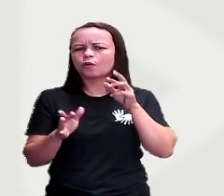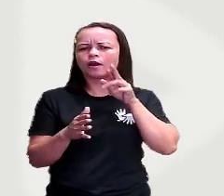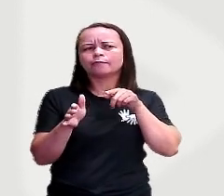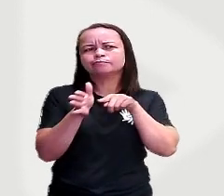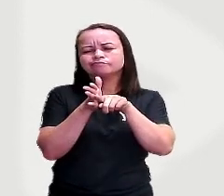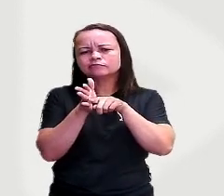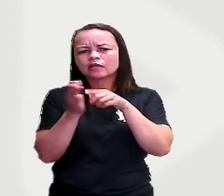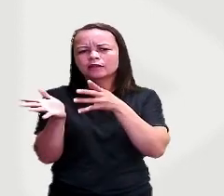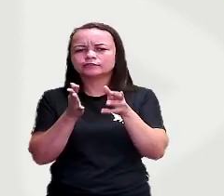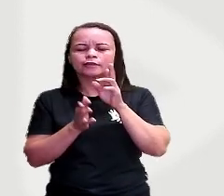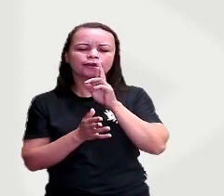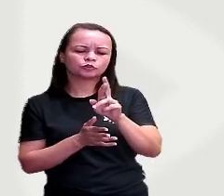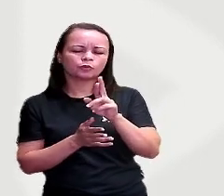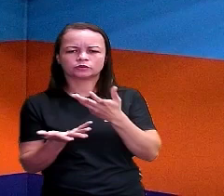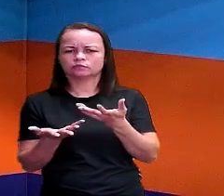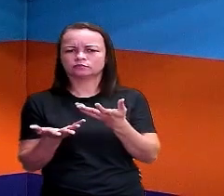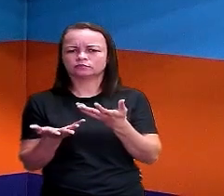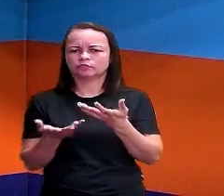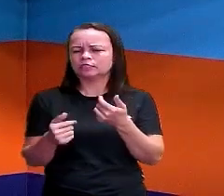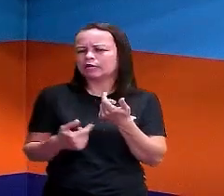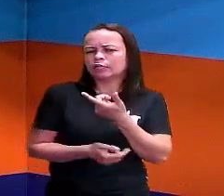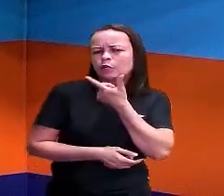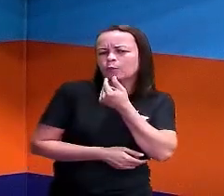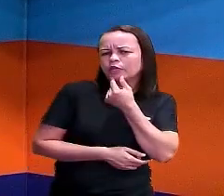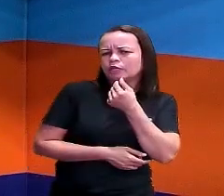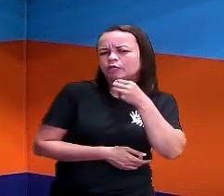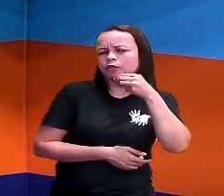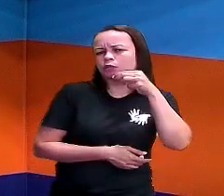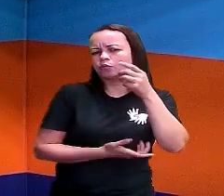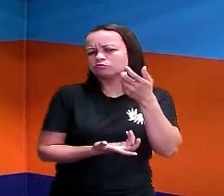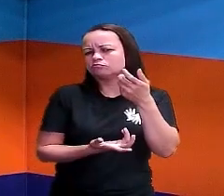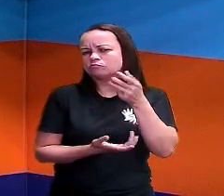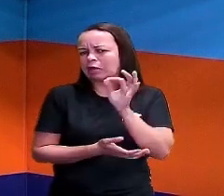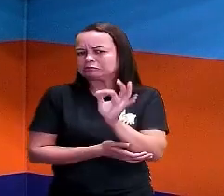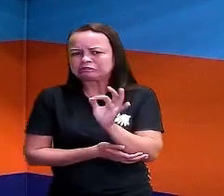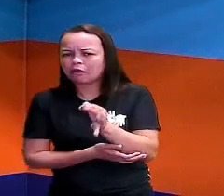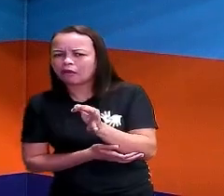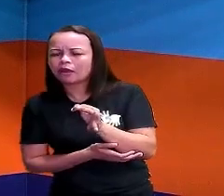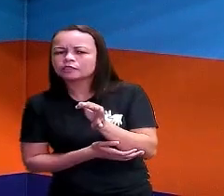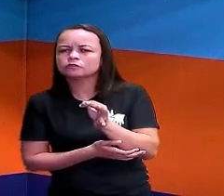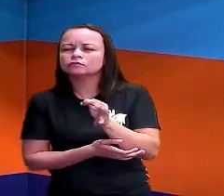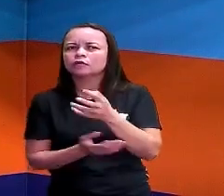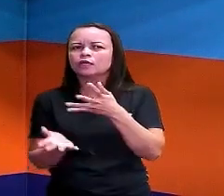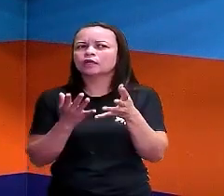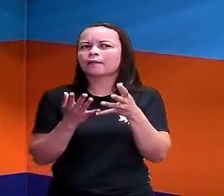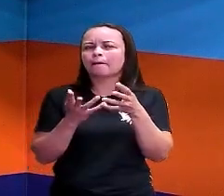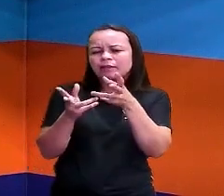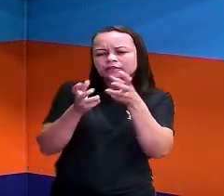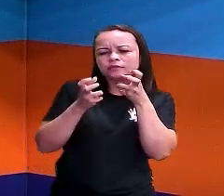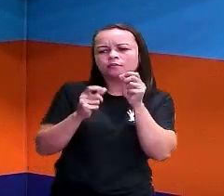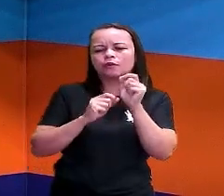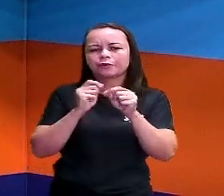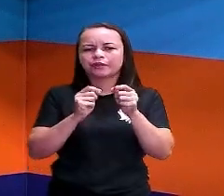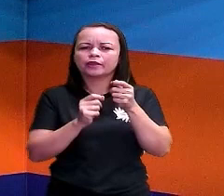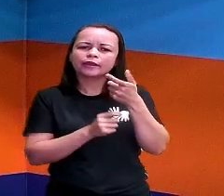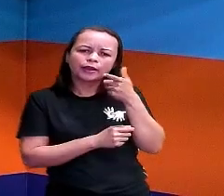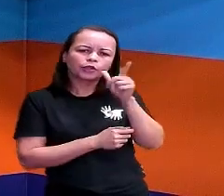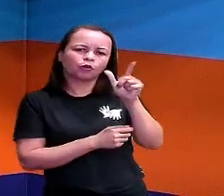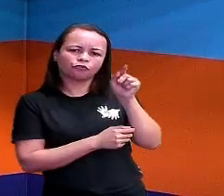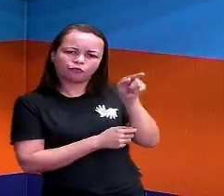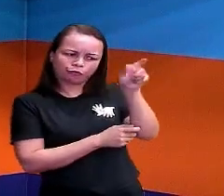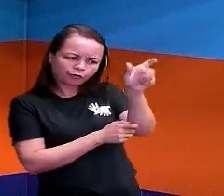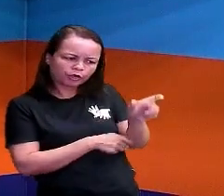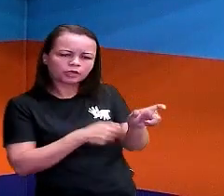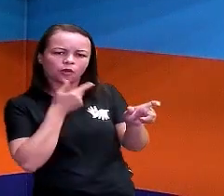certo? Será que Miguel está certo? Será que Miguel percebeu aí que quem tinha ganho aí o jogo seria